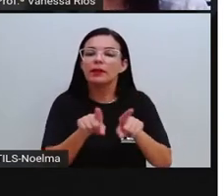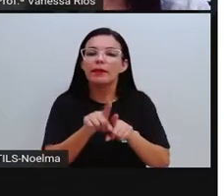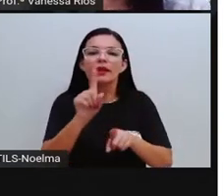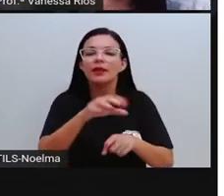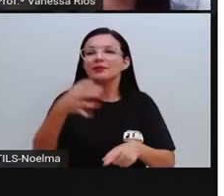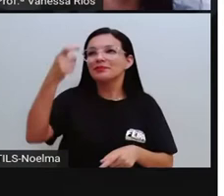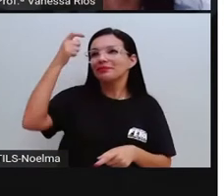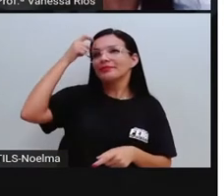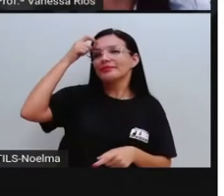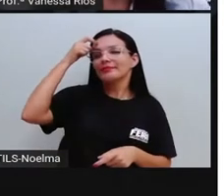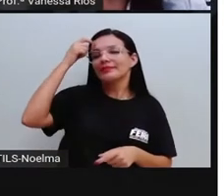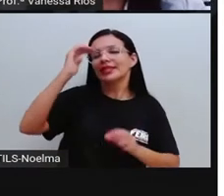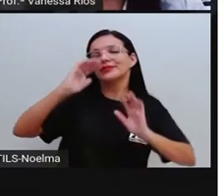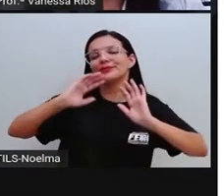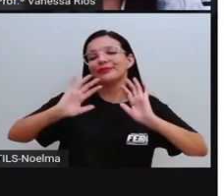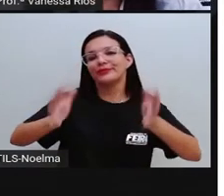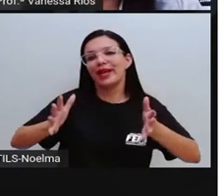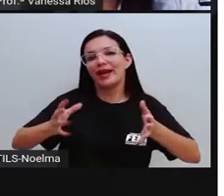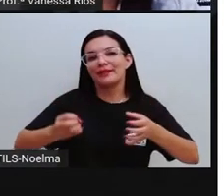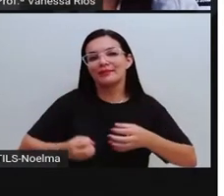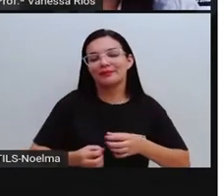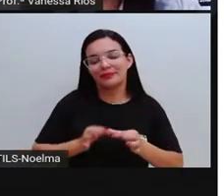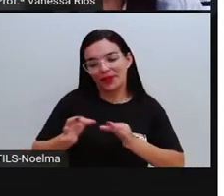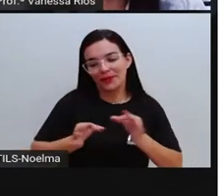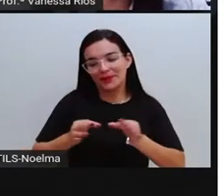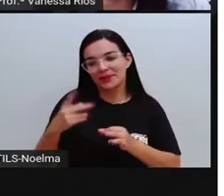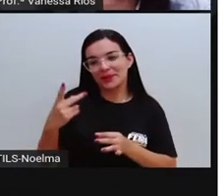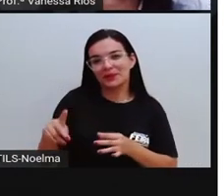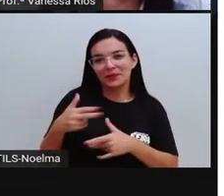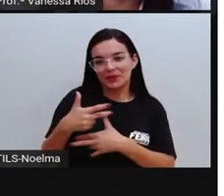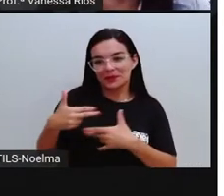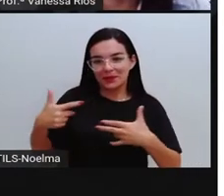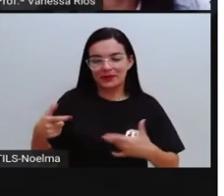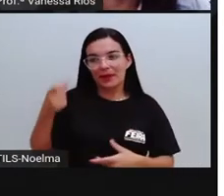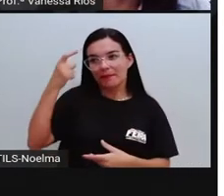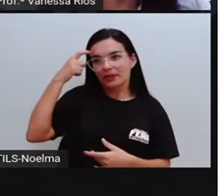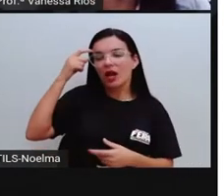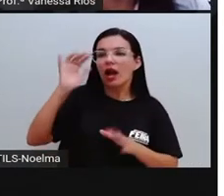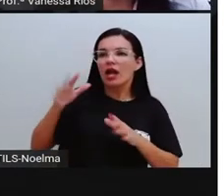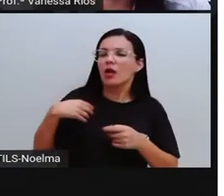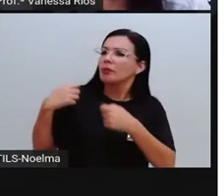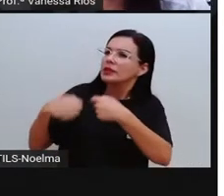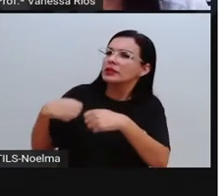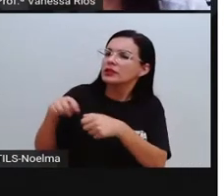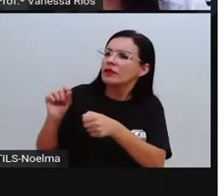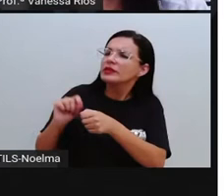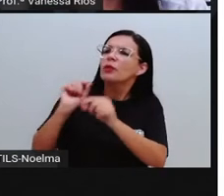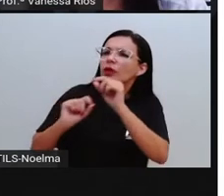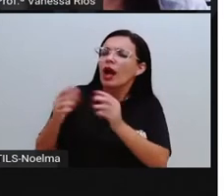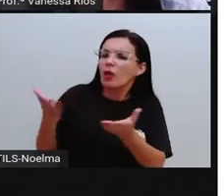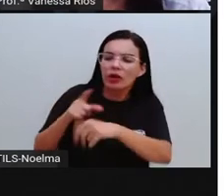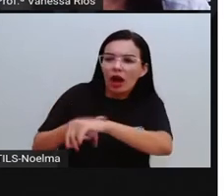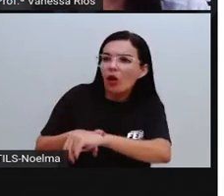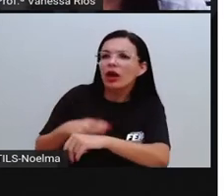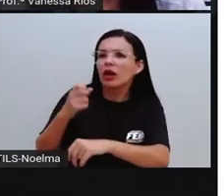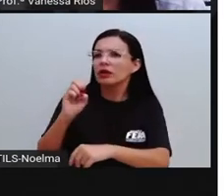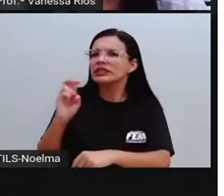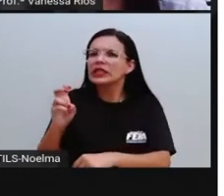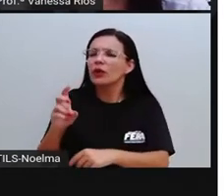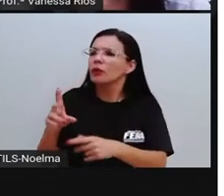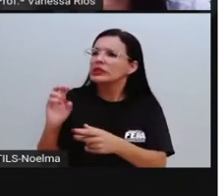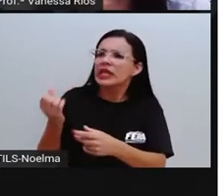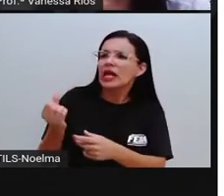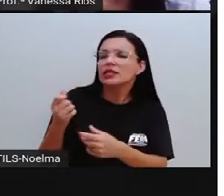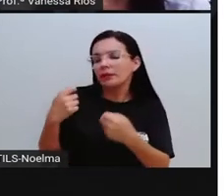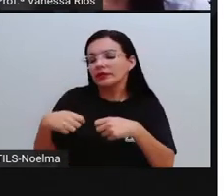forma inconsciente, organiza as atividades que você precisa desempenhar durante o seu dia, sem estabelecer